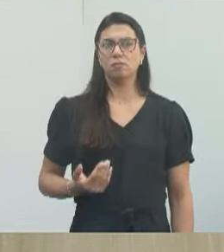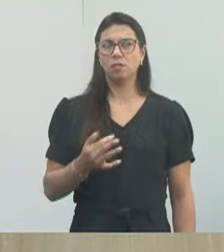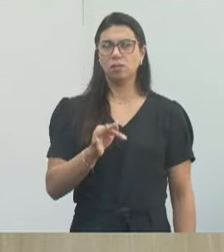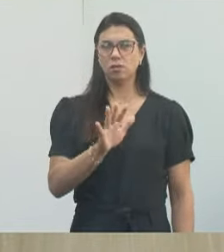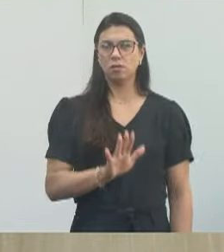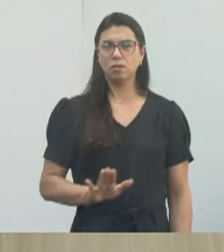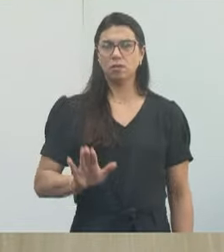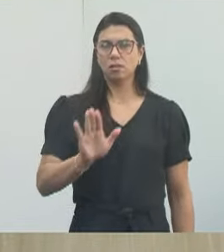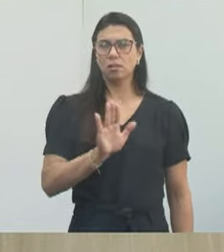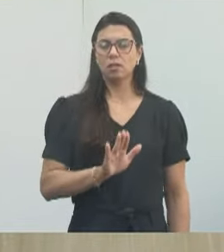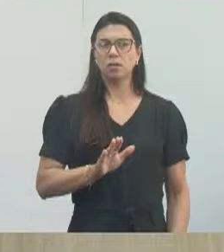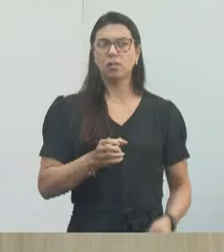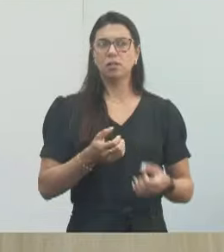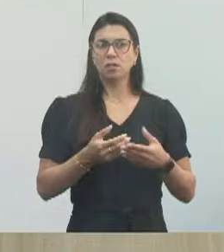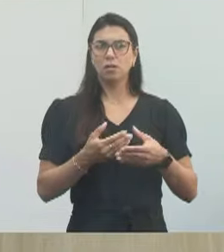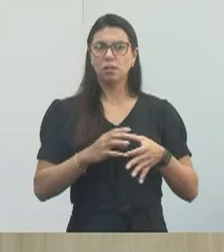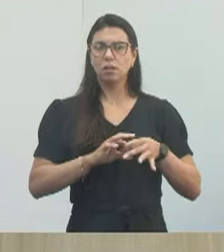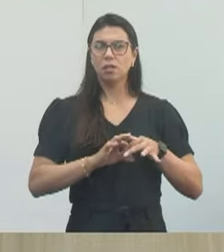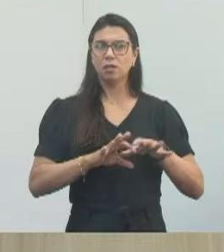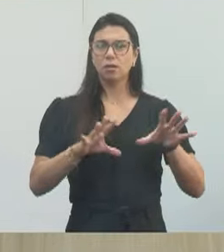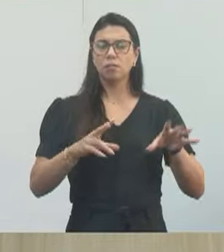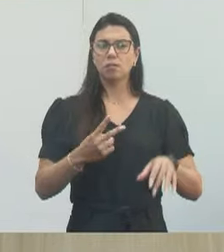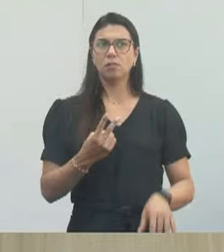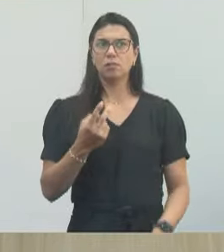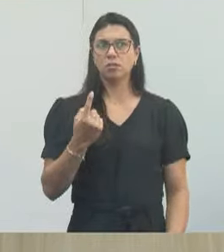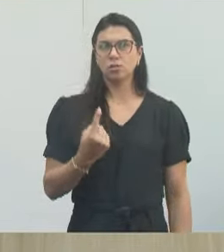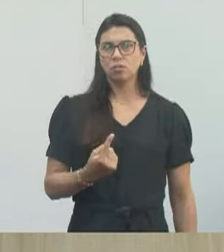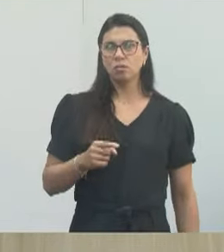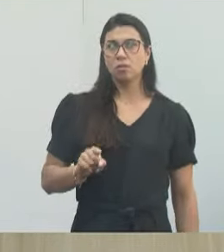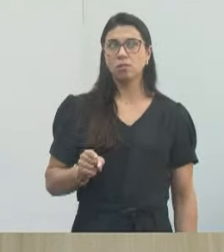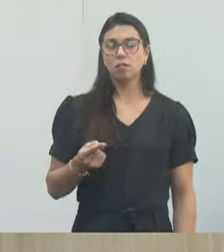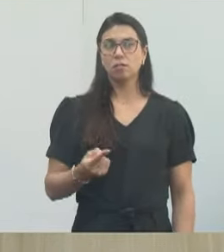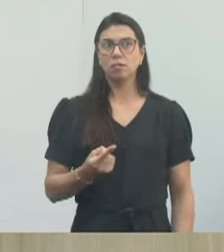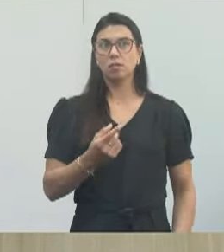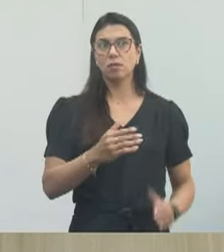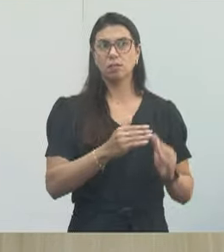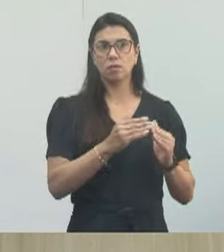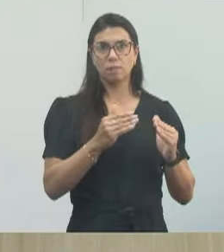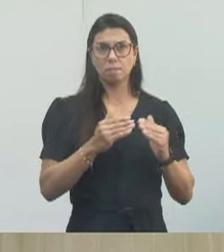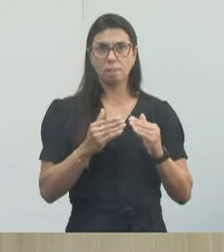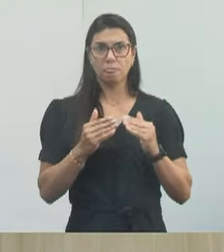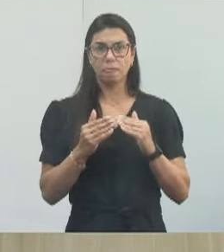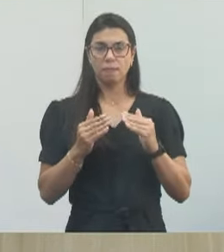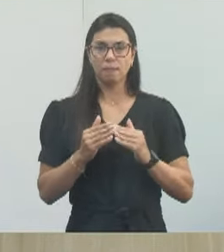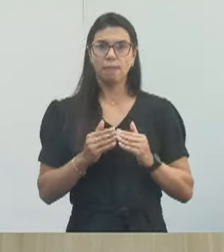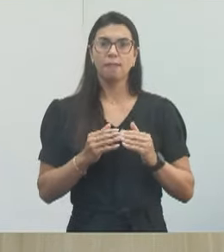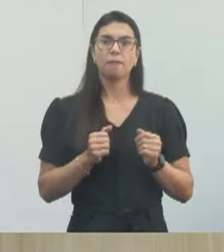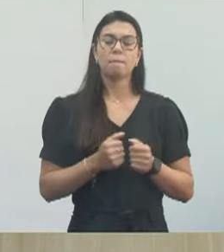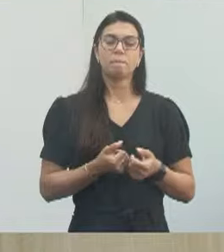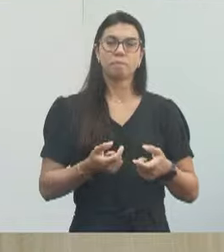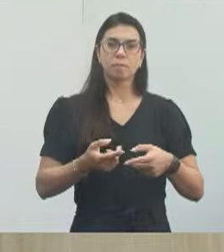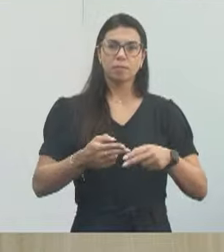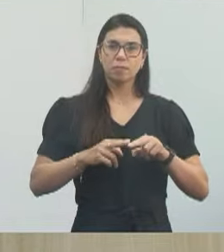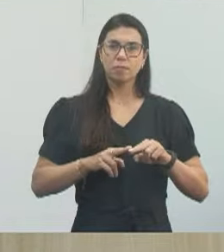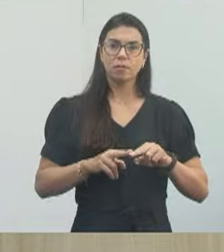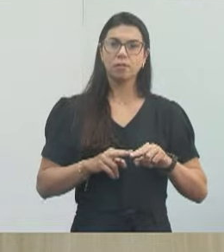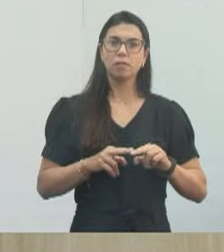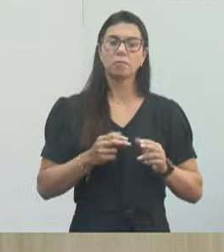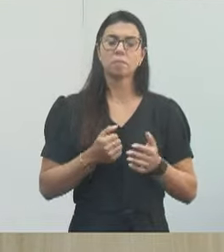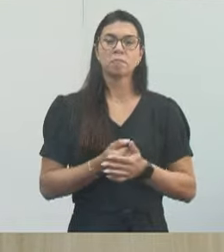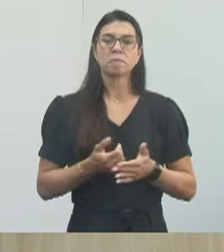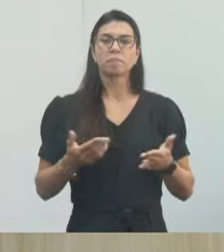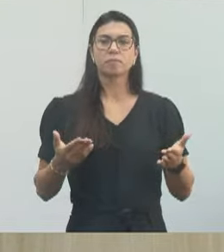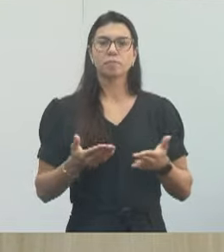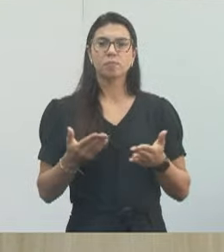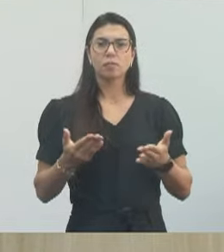de 21.000 residências no Estado de São Paulo dentre as quais Foram